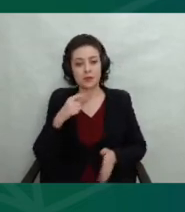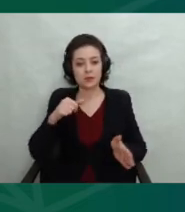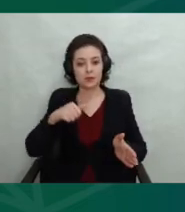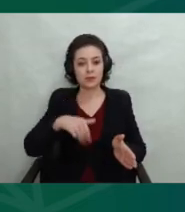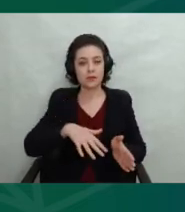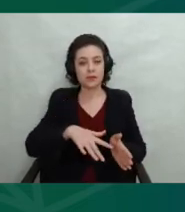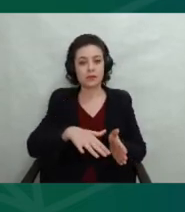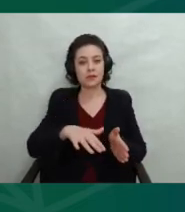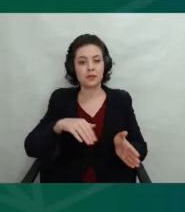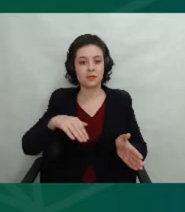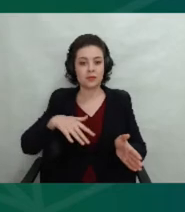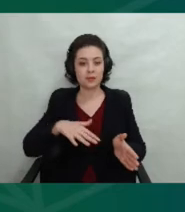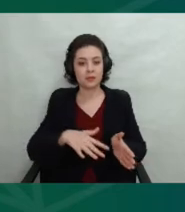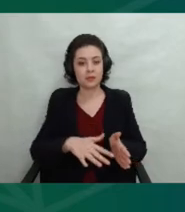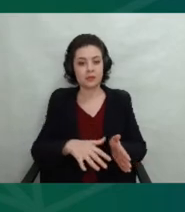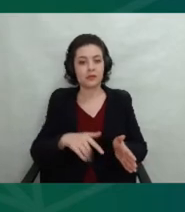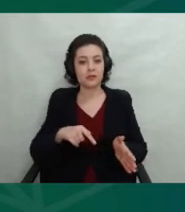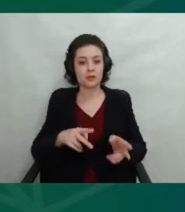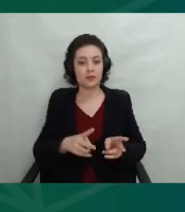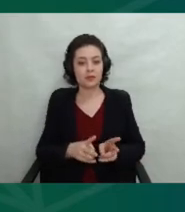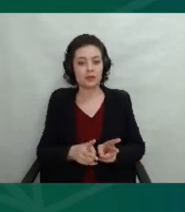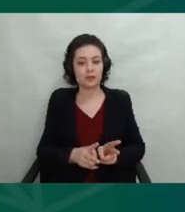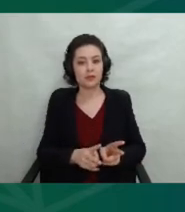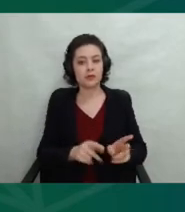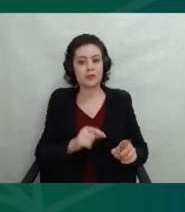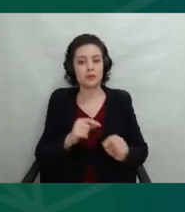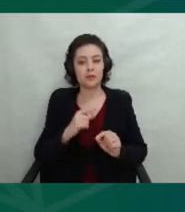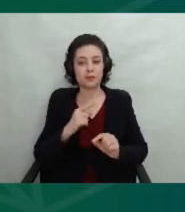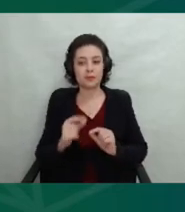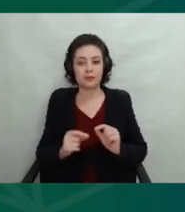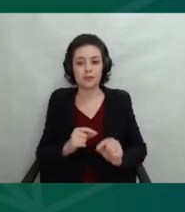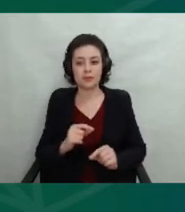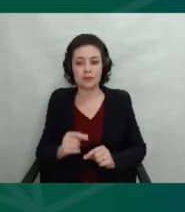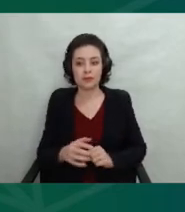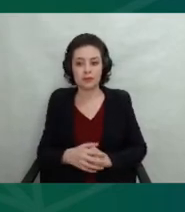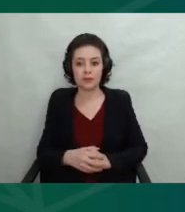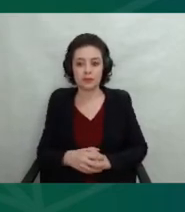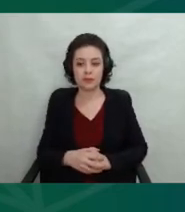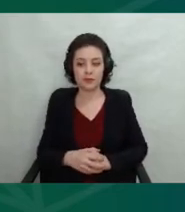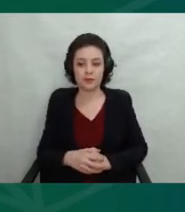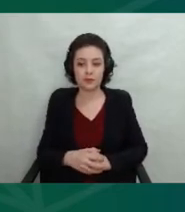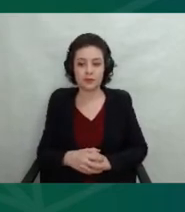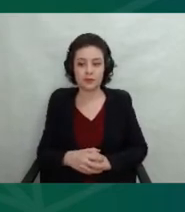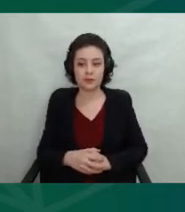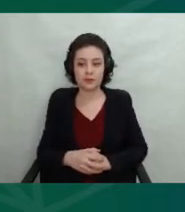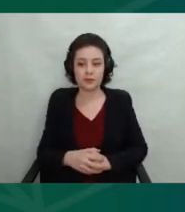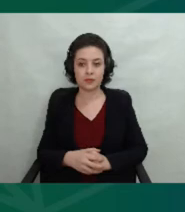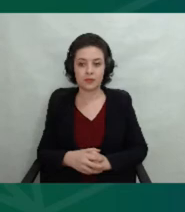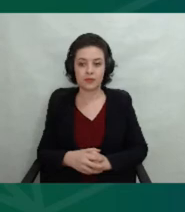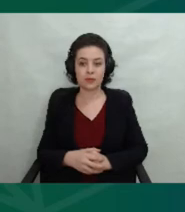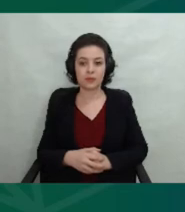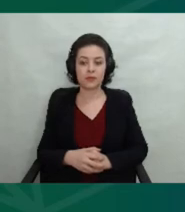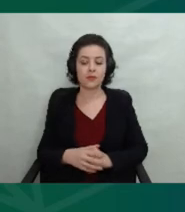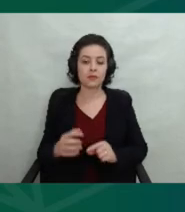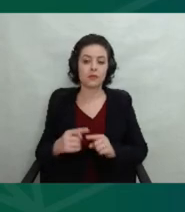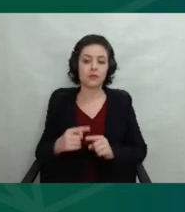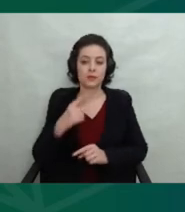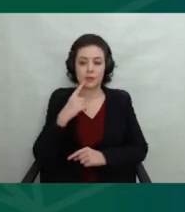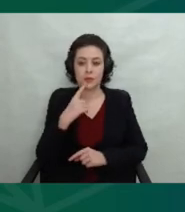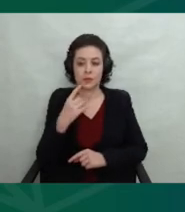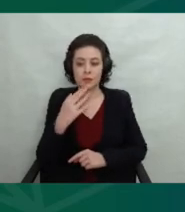ele continuava apresentando potencial mutagênico, porque o corante, pela cloração,